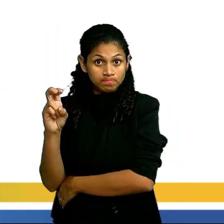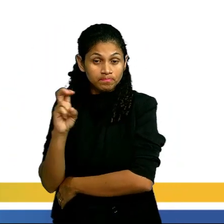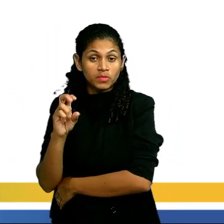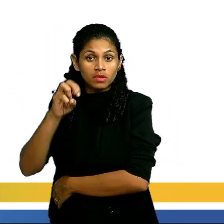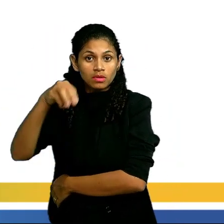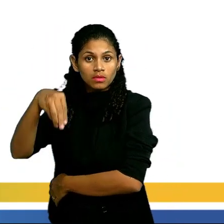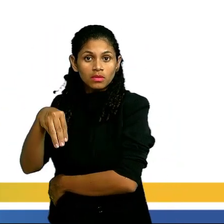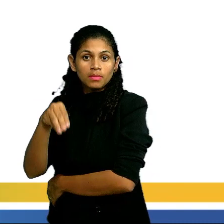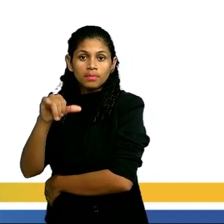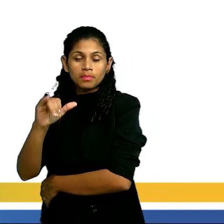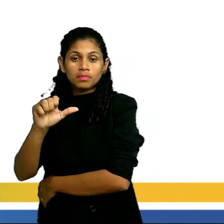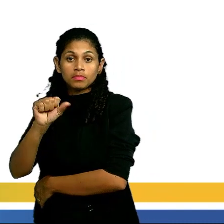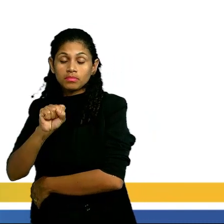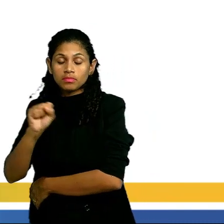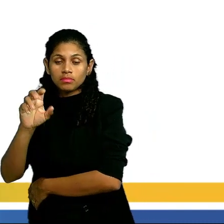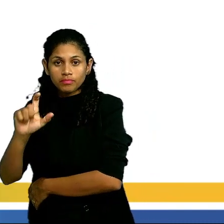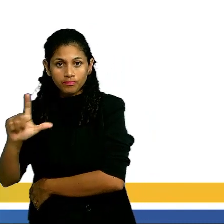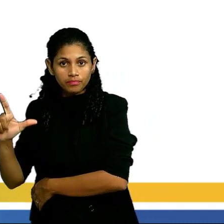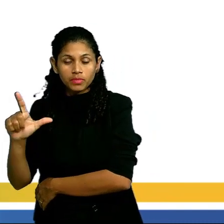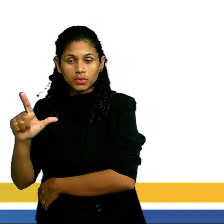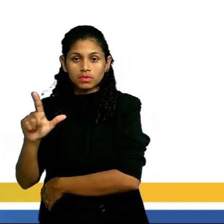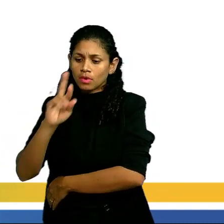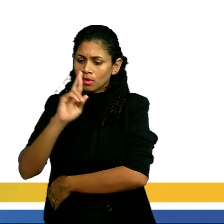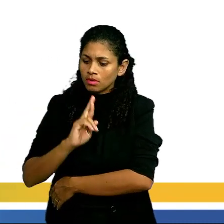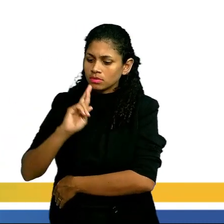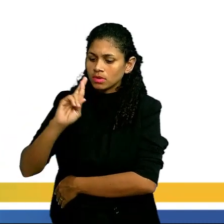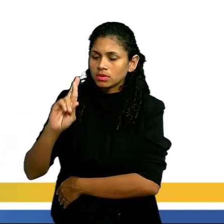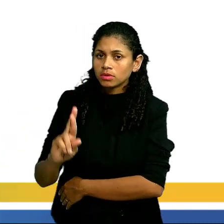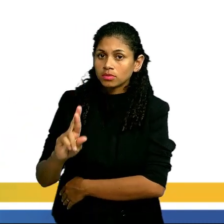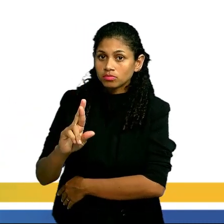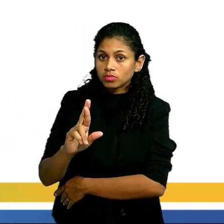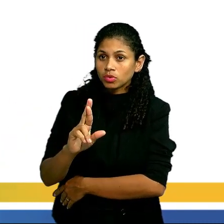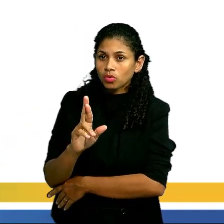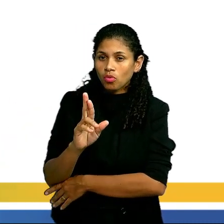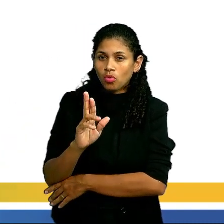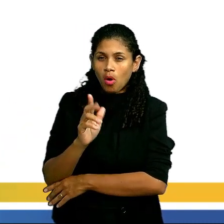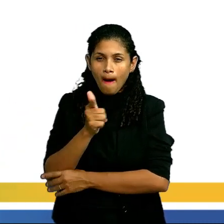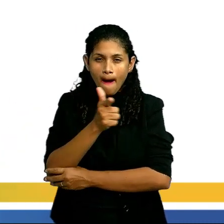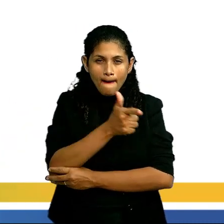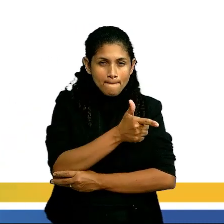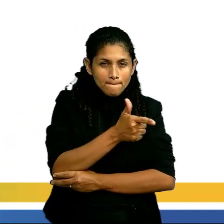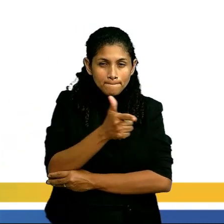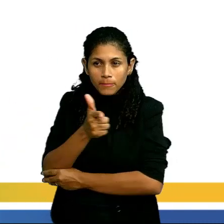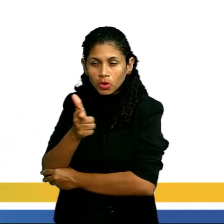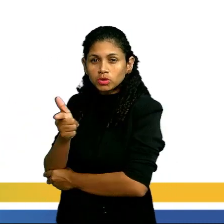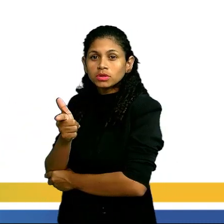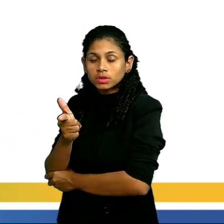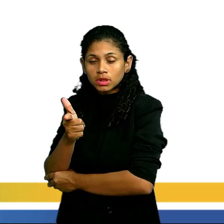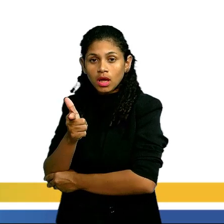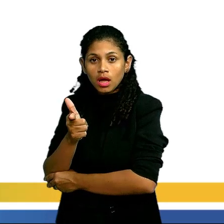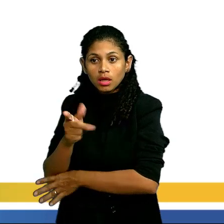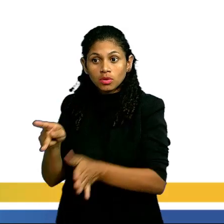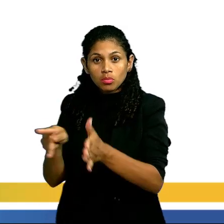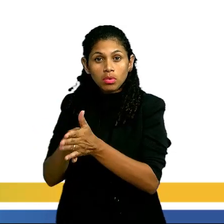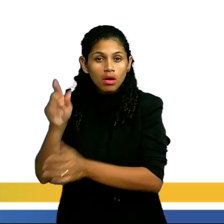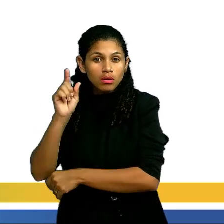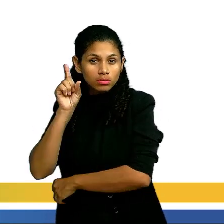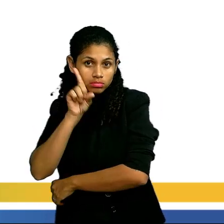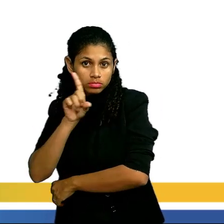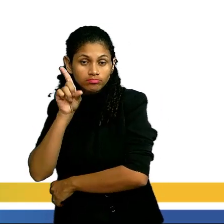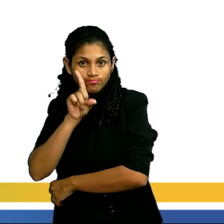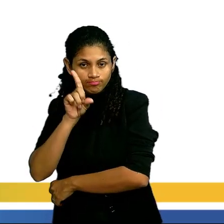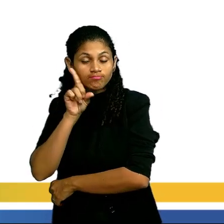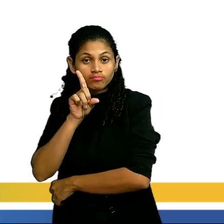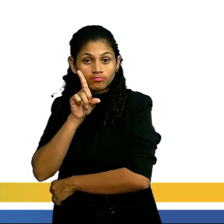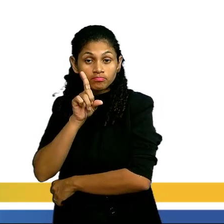em resposta a esses mísseis que estavam apontados para os Estados Unidos vão fazer a instalação